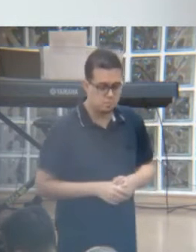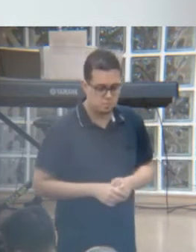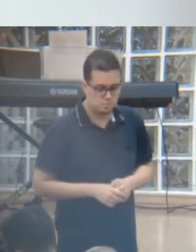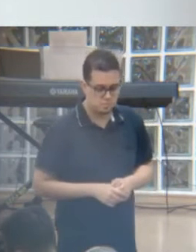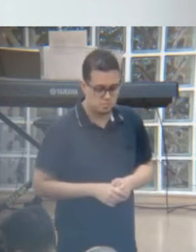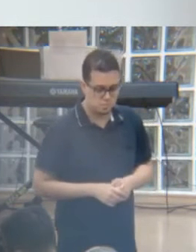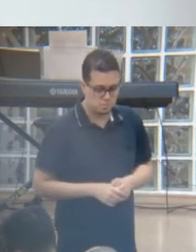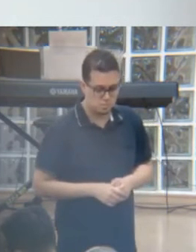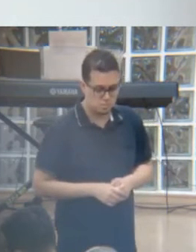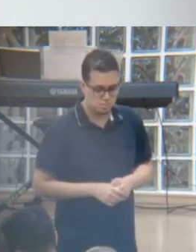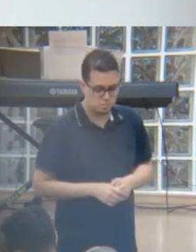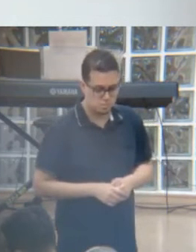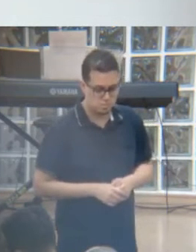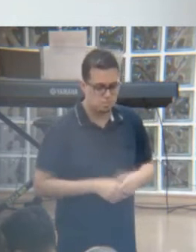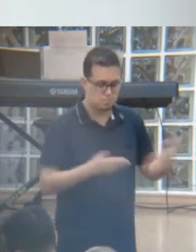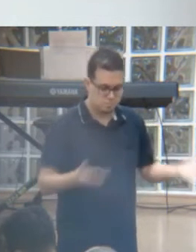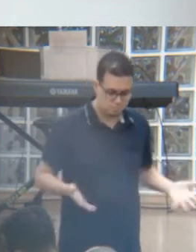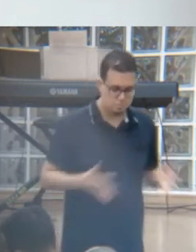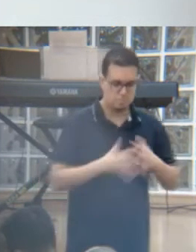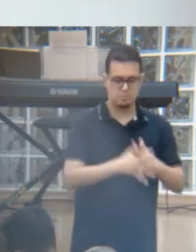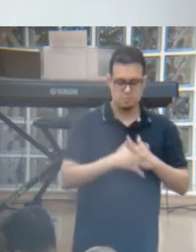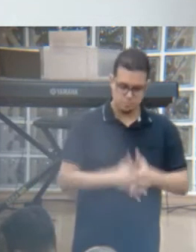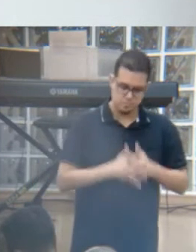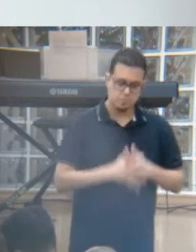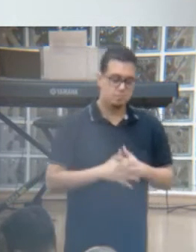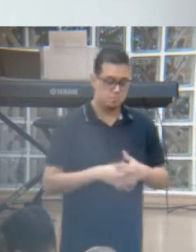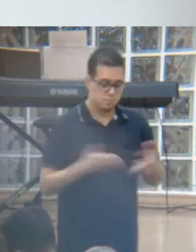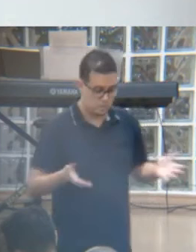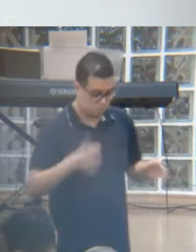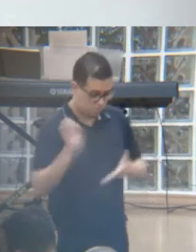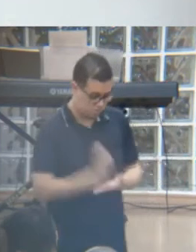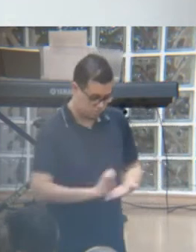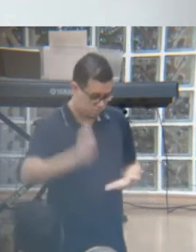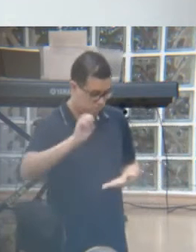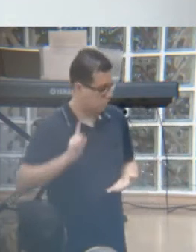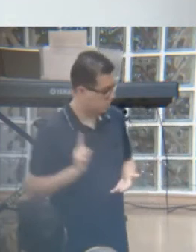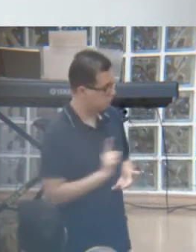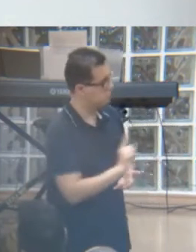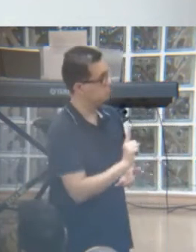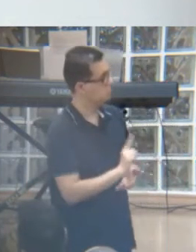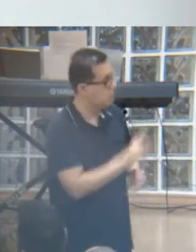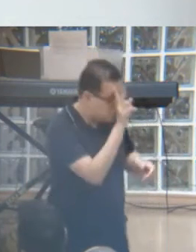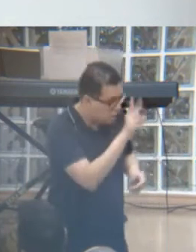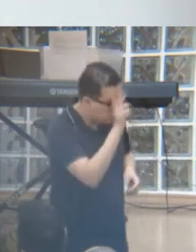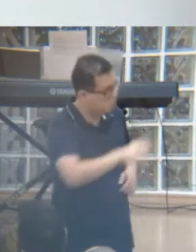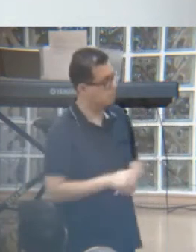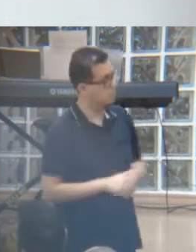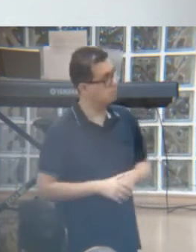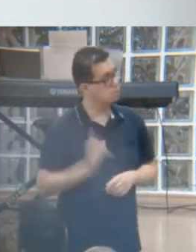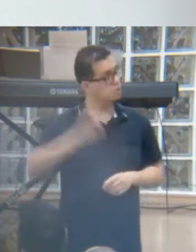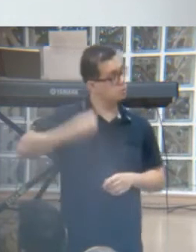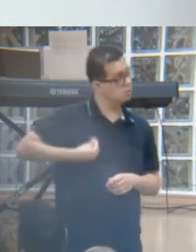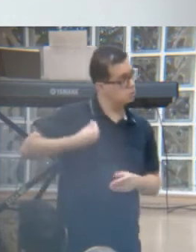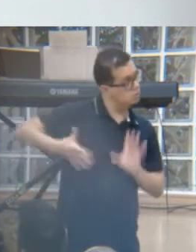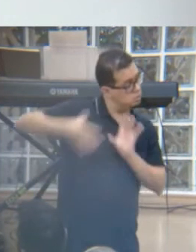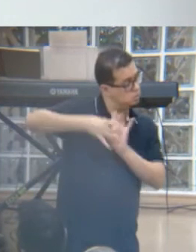evocando a aliança do Deus vivo, o Deus de Israel. Registrada a aliança no